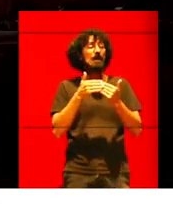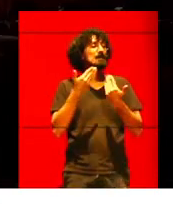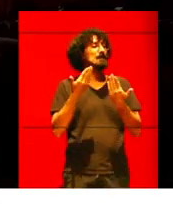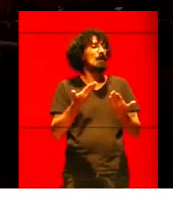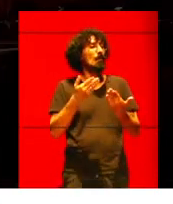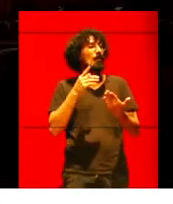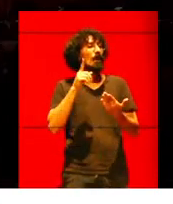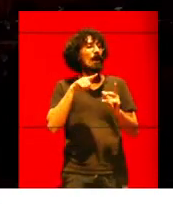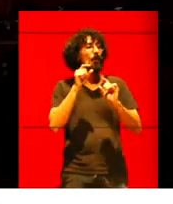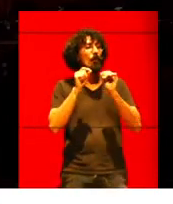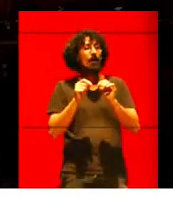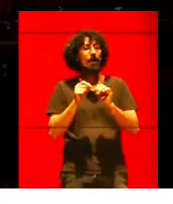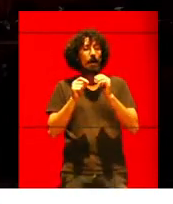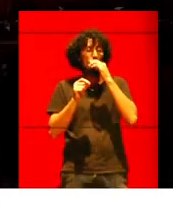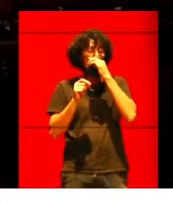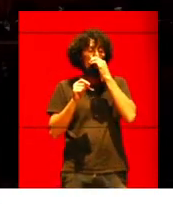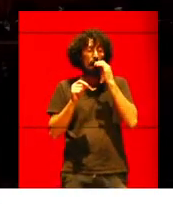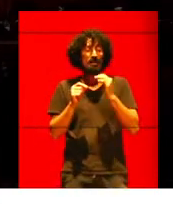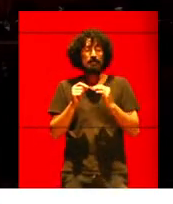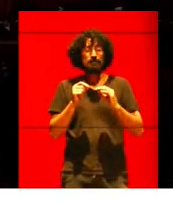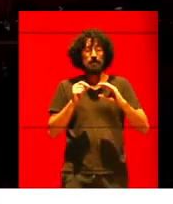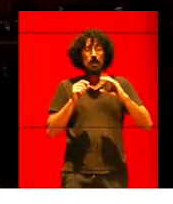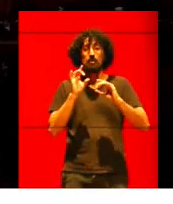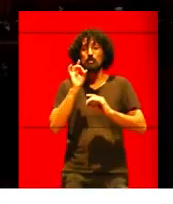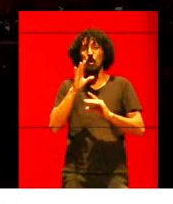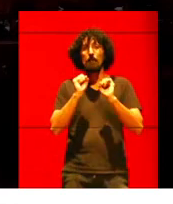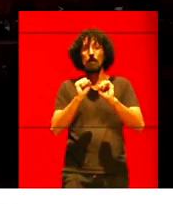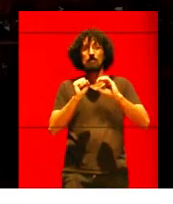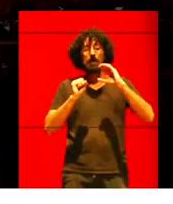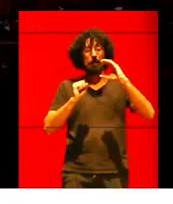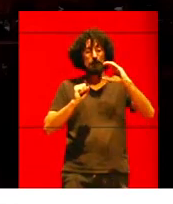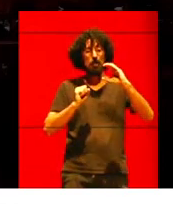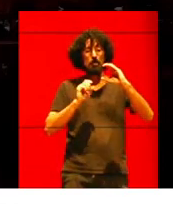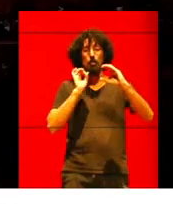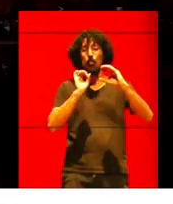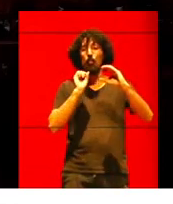significa que entre carbonos só pode ter ligações...